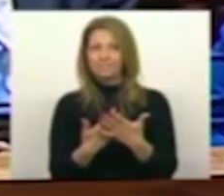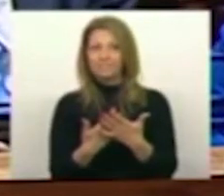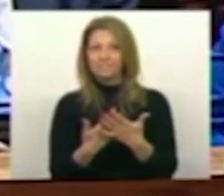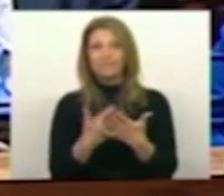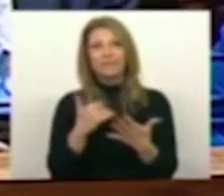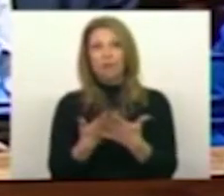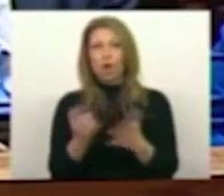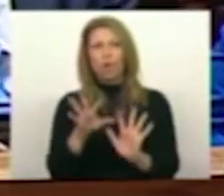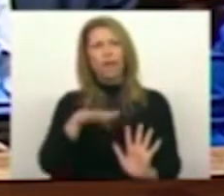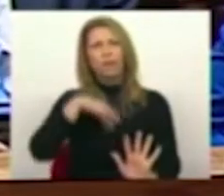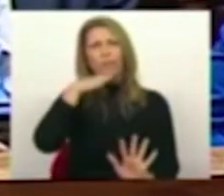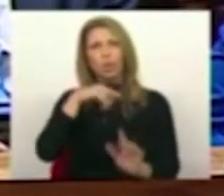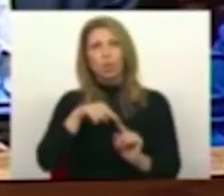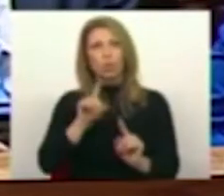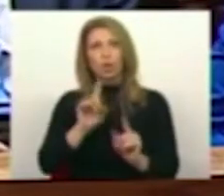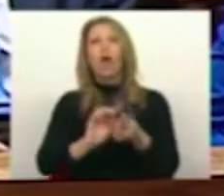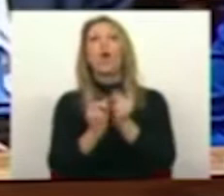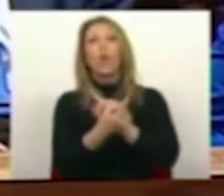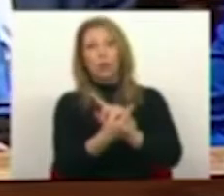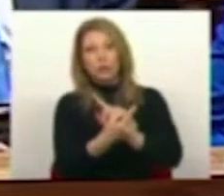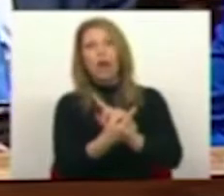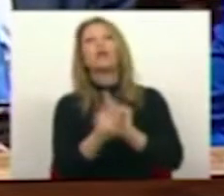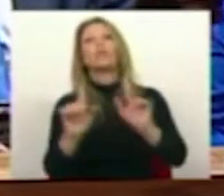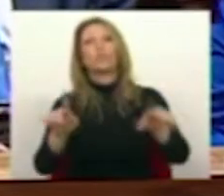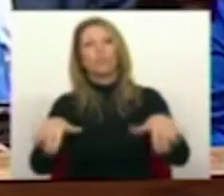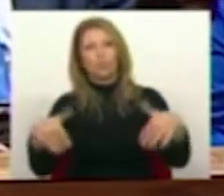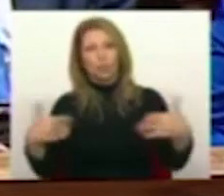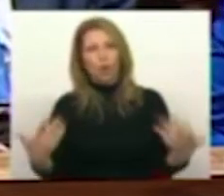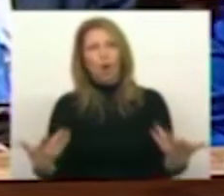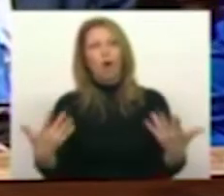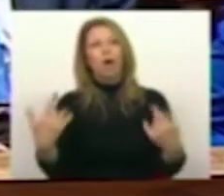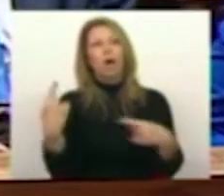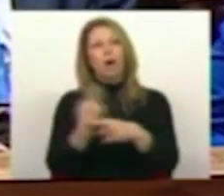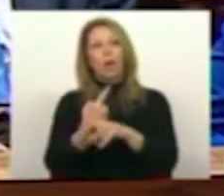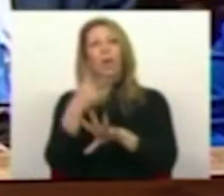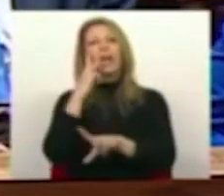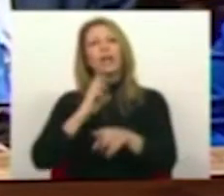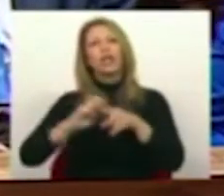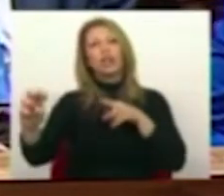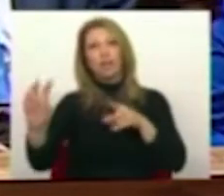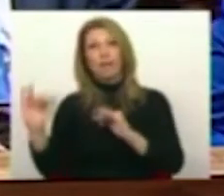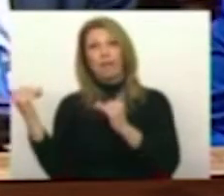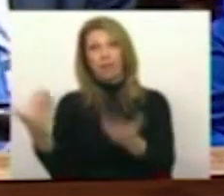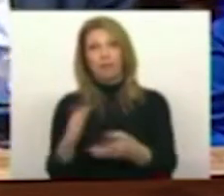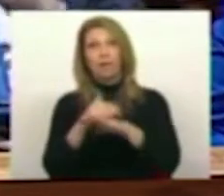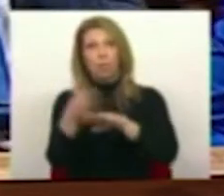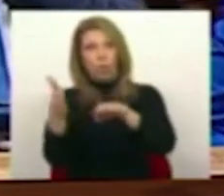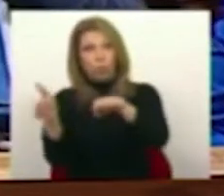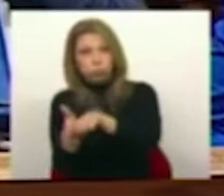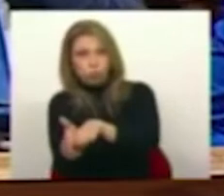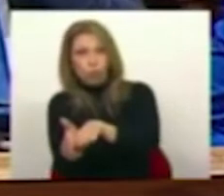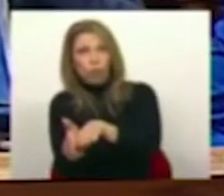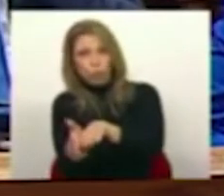de emissões e, pelo contrário, possam abastecer-se com a energia fornecida pelo Porto, que é a